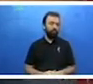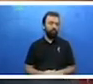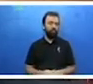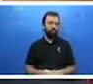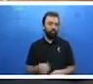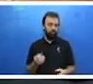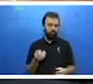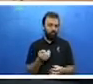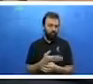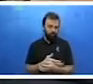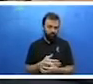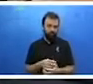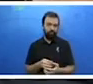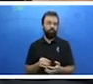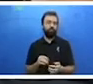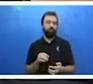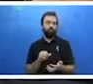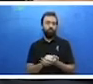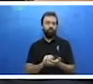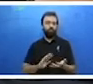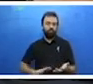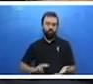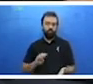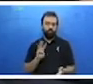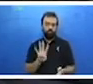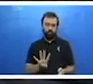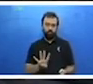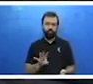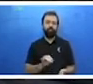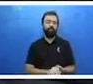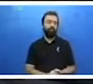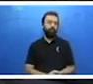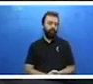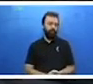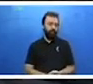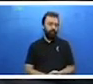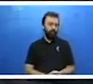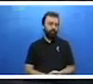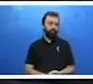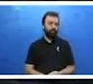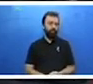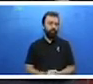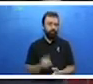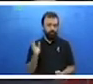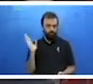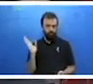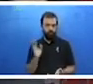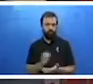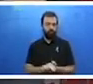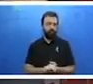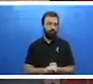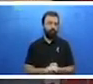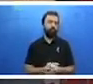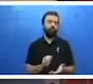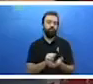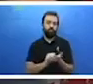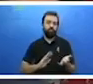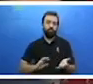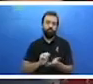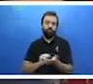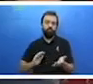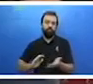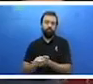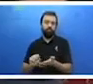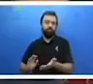Terminar a atividade 4, exercício 2, também na página 175, e fazer as tarefas